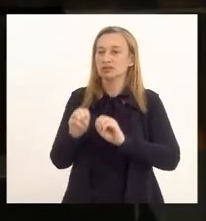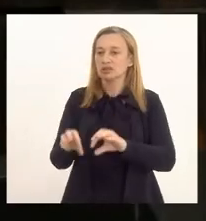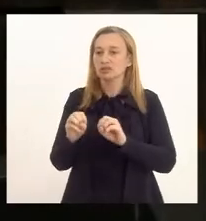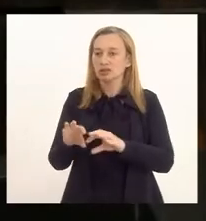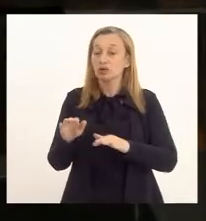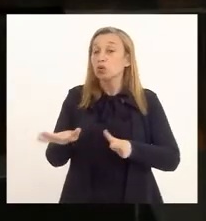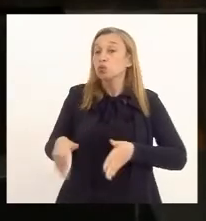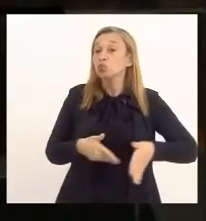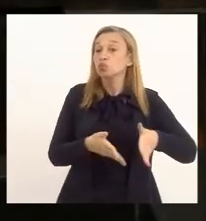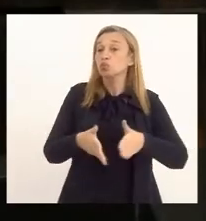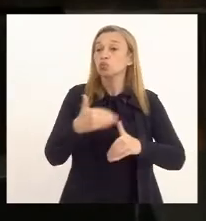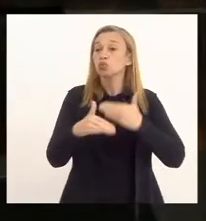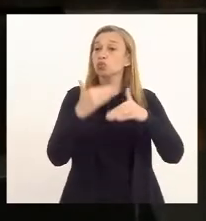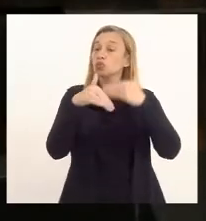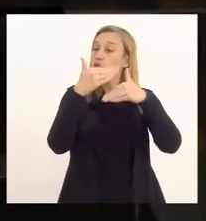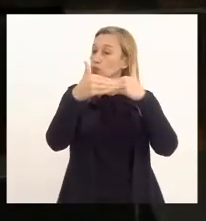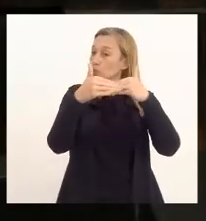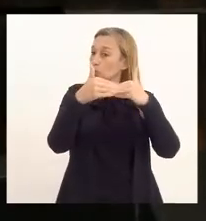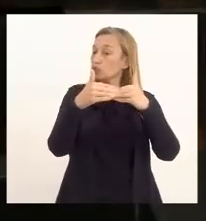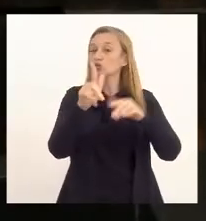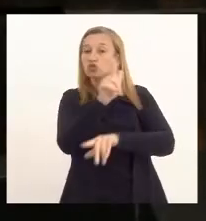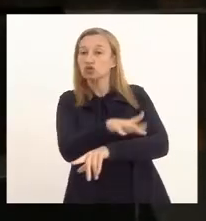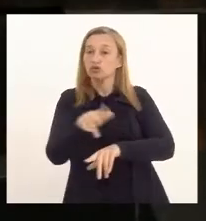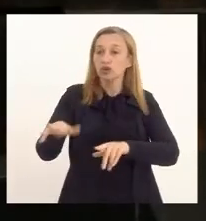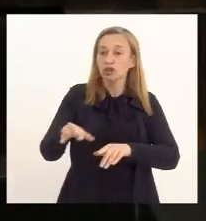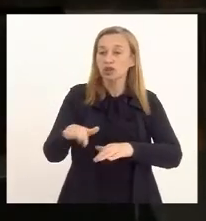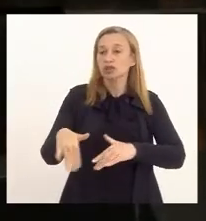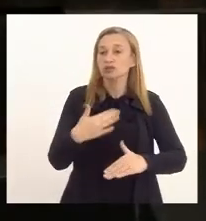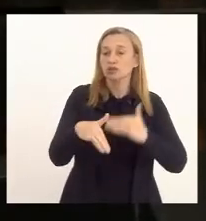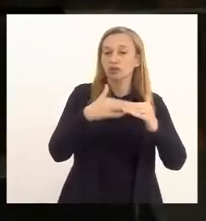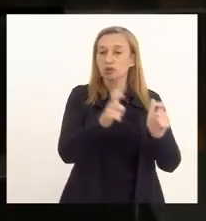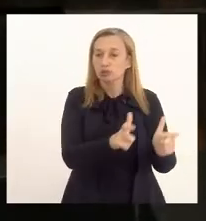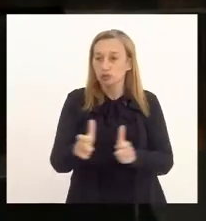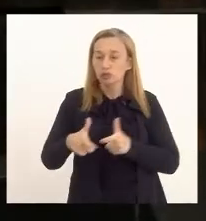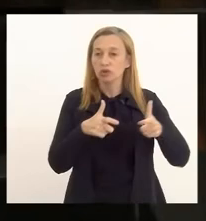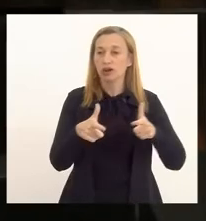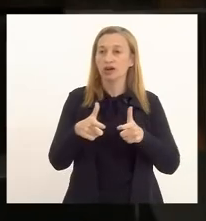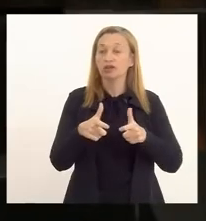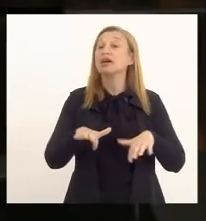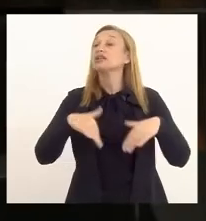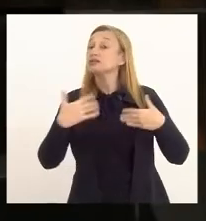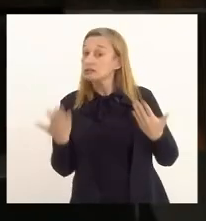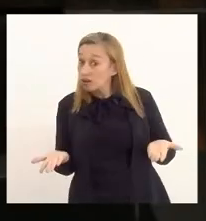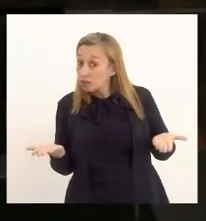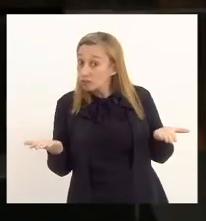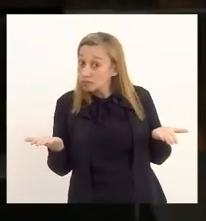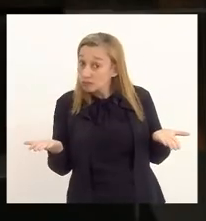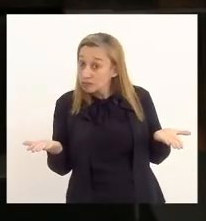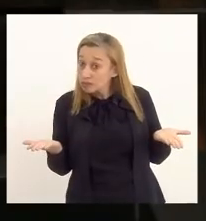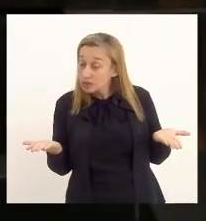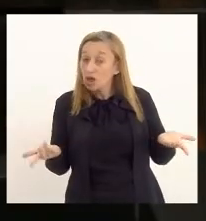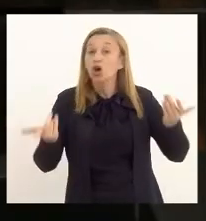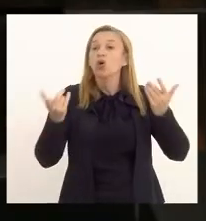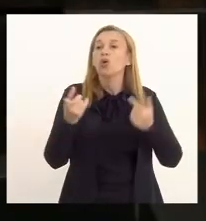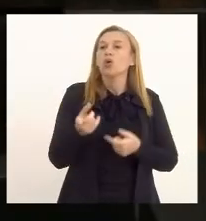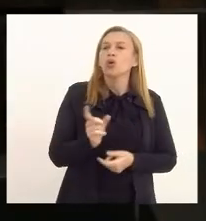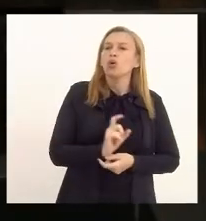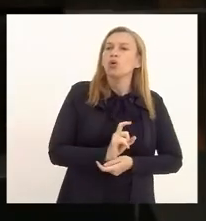de desenvolvimento do estado e dos diferentes desenvolvimentos regionais. Então, o que a